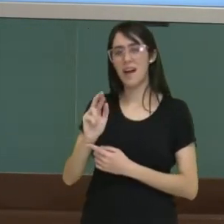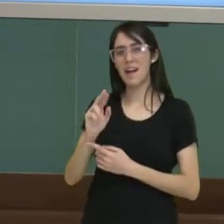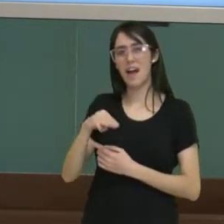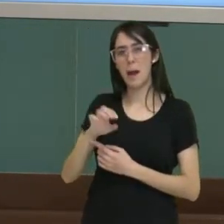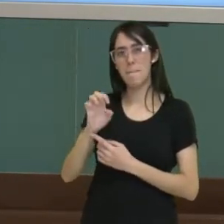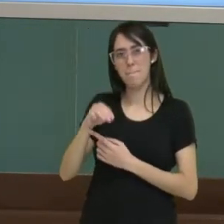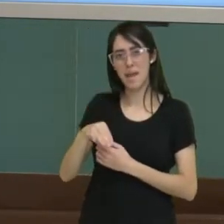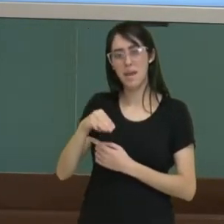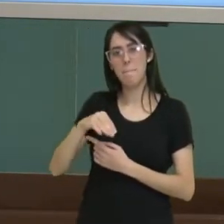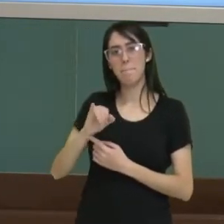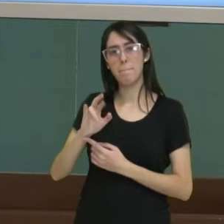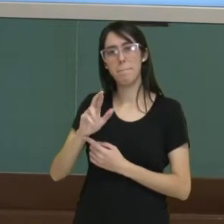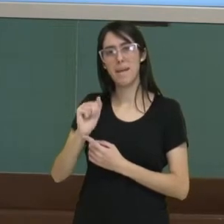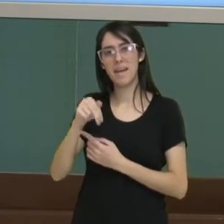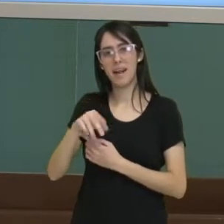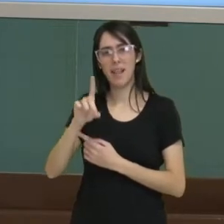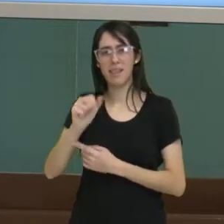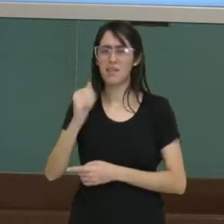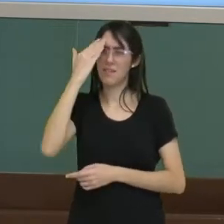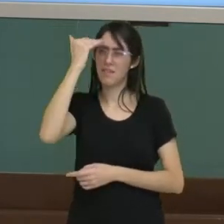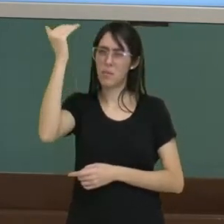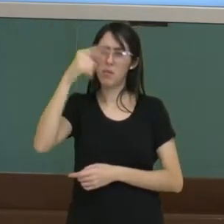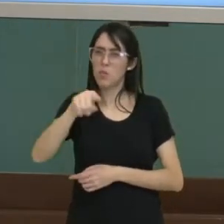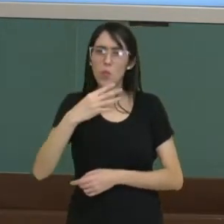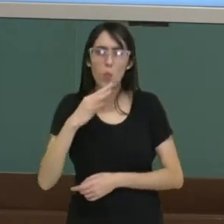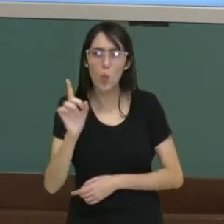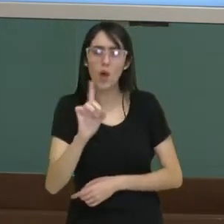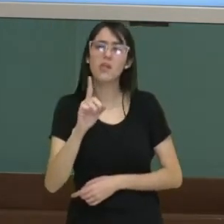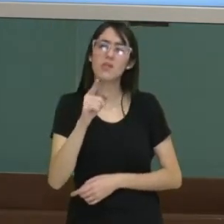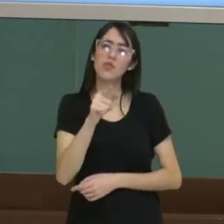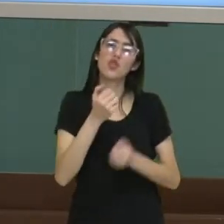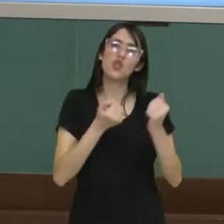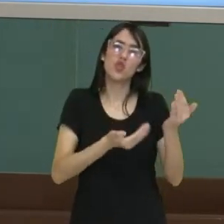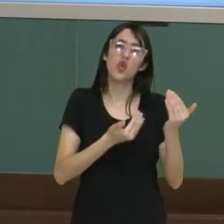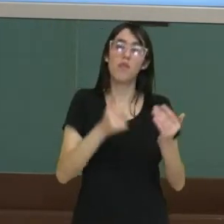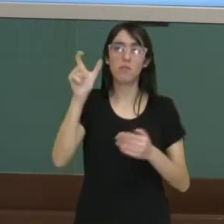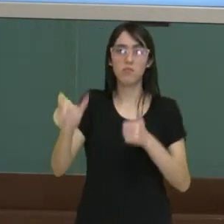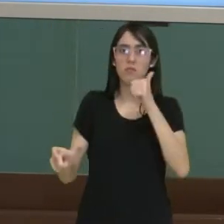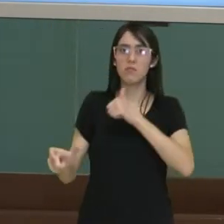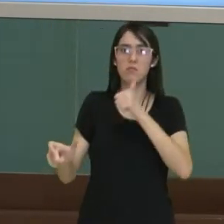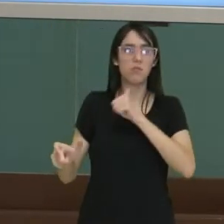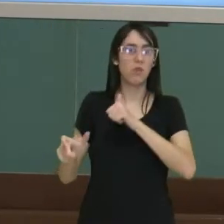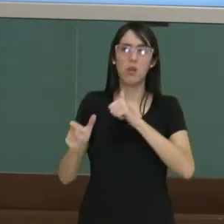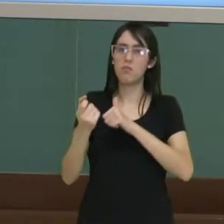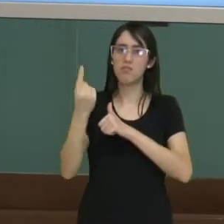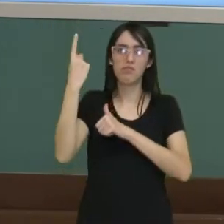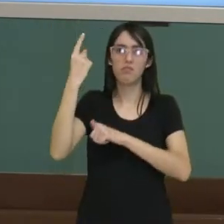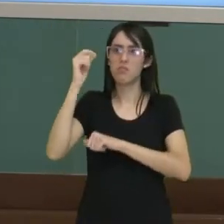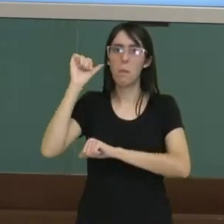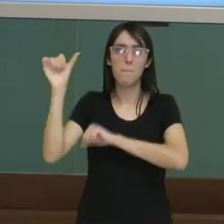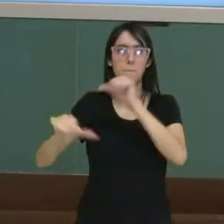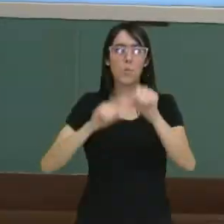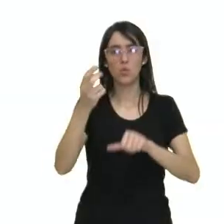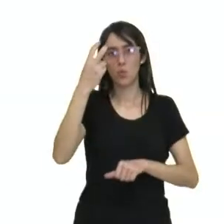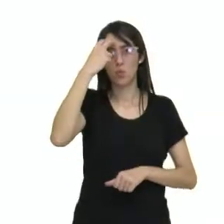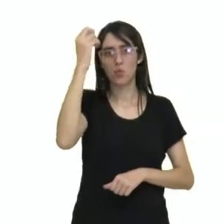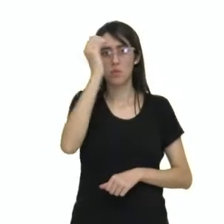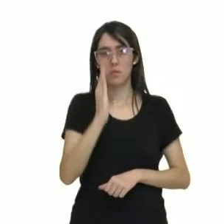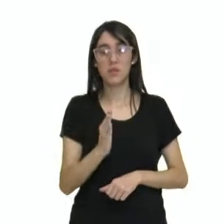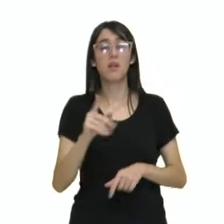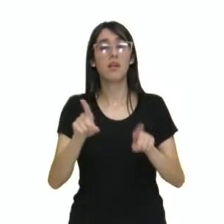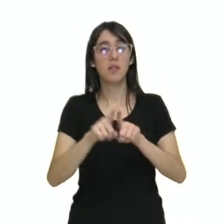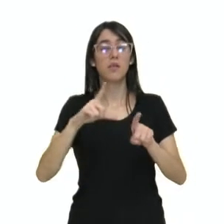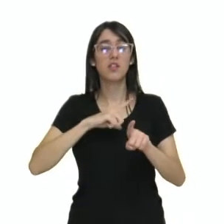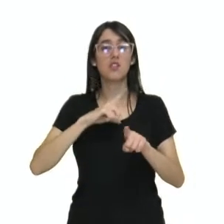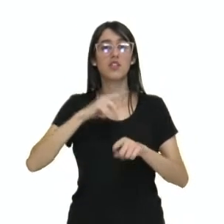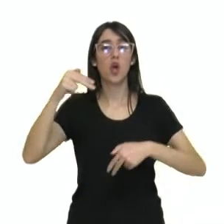Carmen Miranda? Não? Isso, é muito jovem, né? Mas essa mulher foi revolucionária para a cultura brasileira. A gente também tem as rádios novelas com os